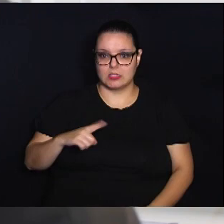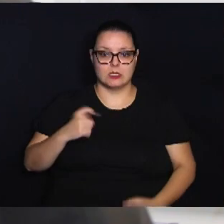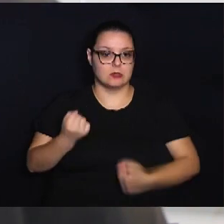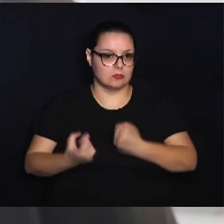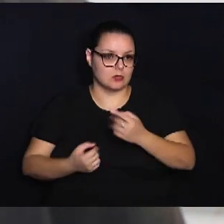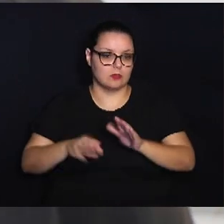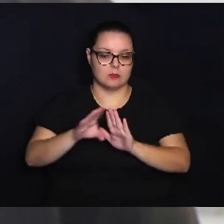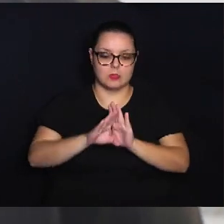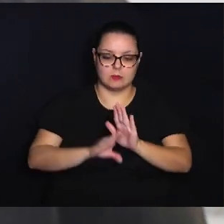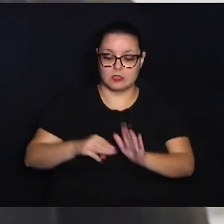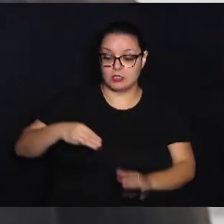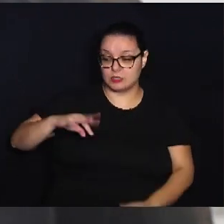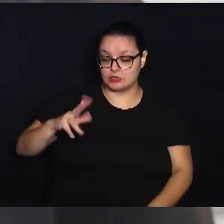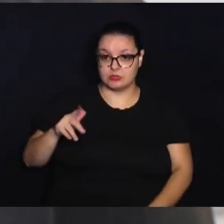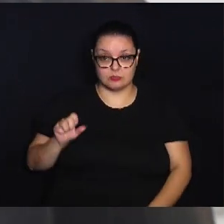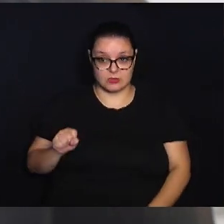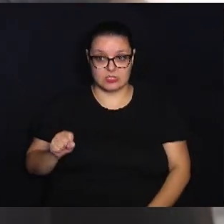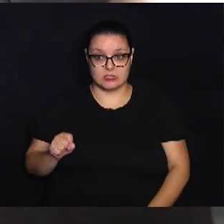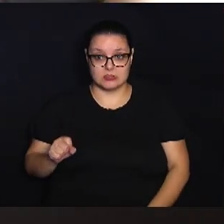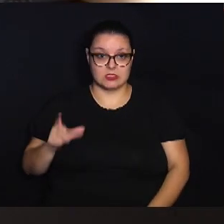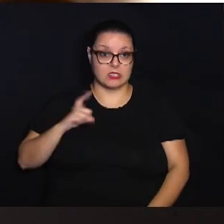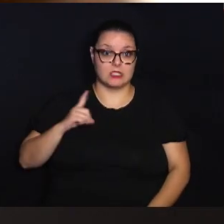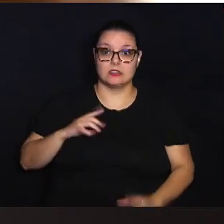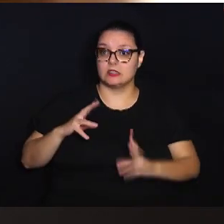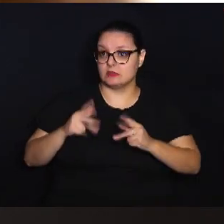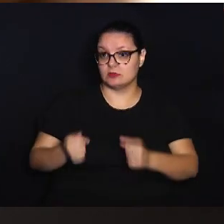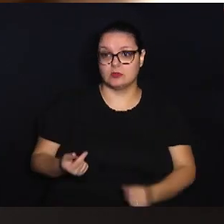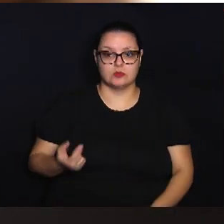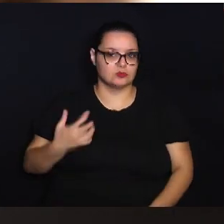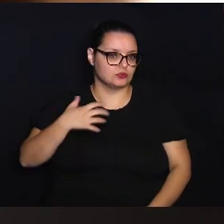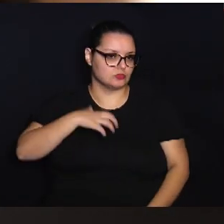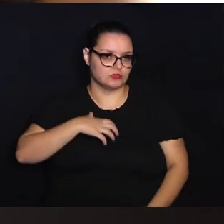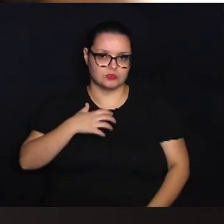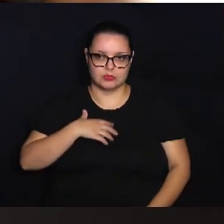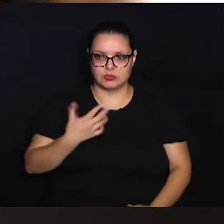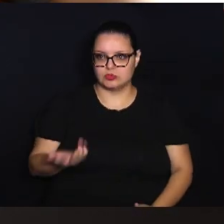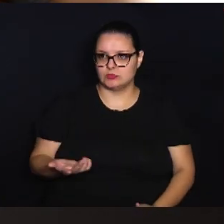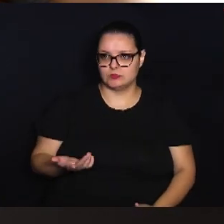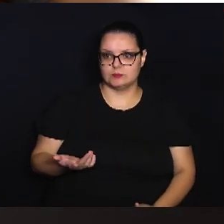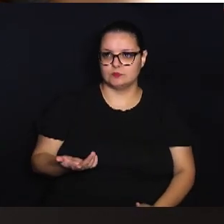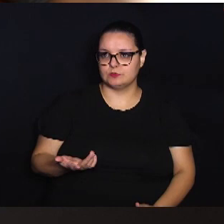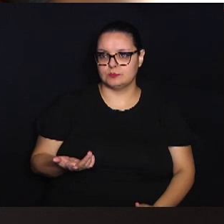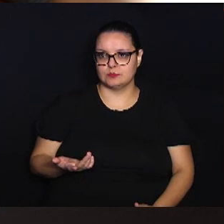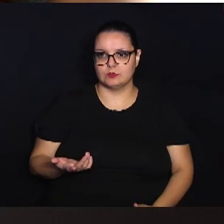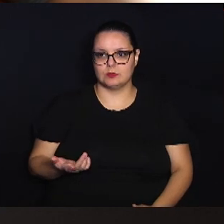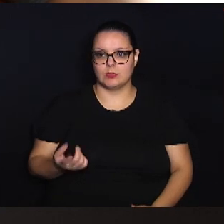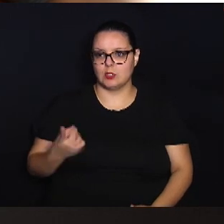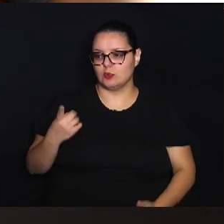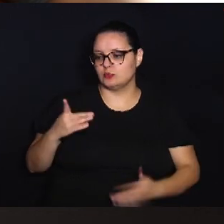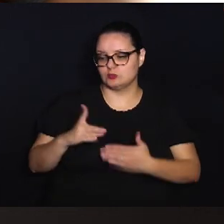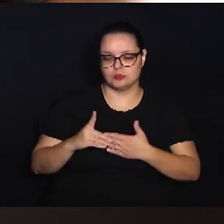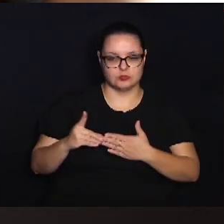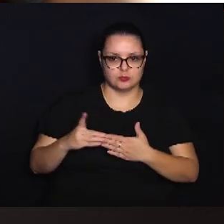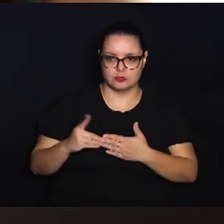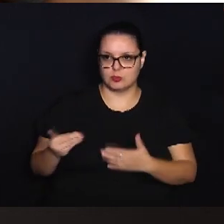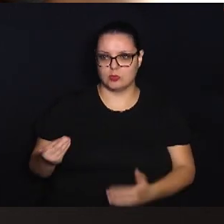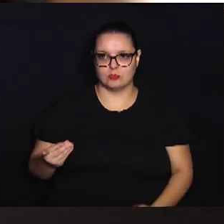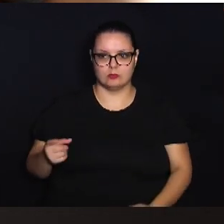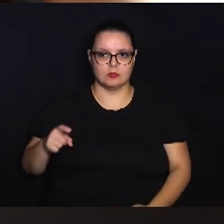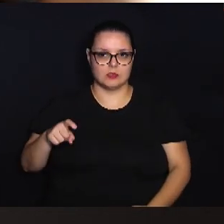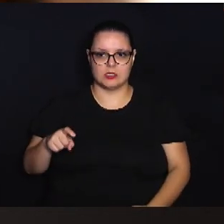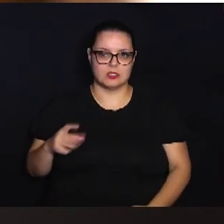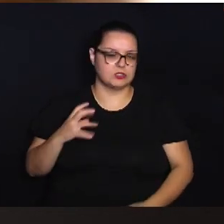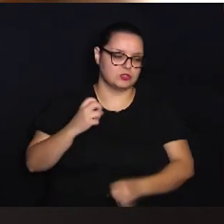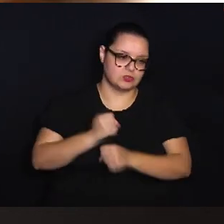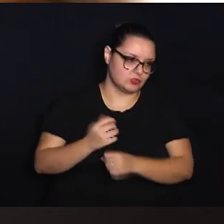bom programa de milhas, de paridades de milhas, né? E daí você tem para todos os bolsos, desde paridade $1 para